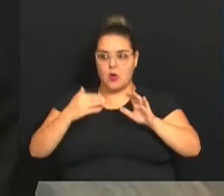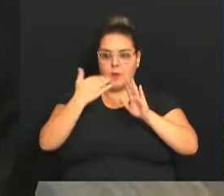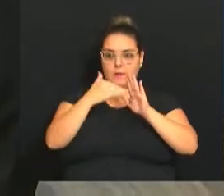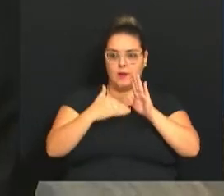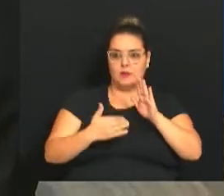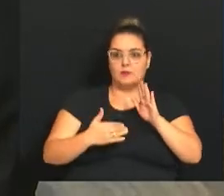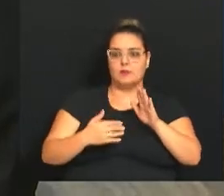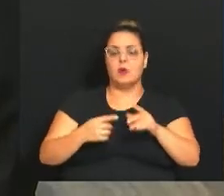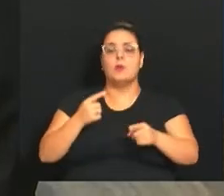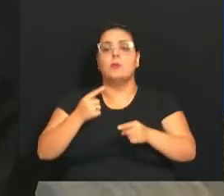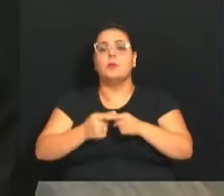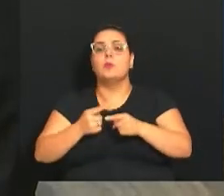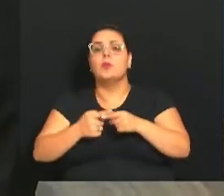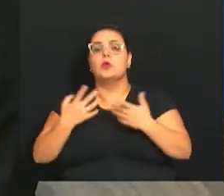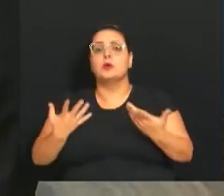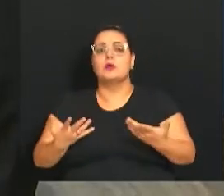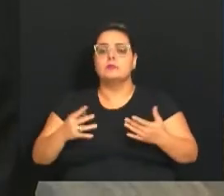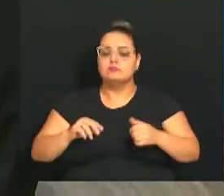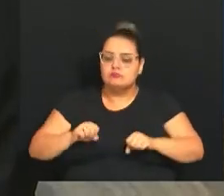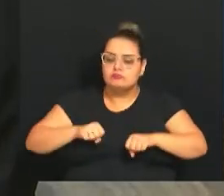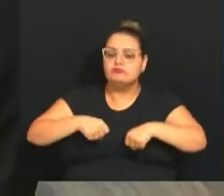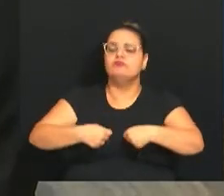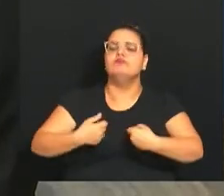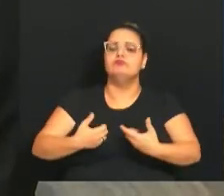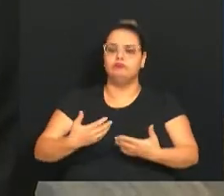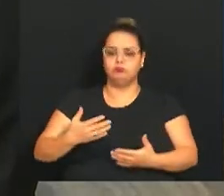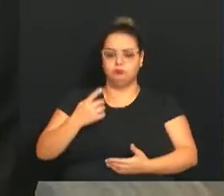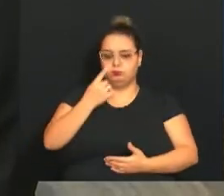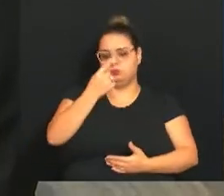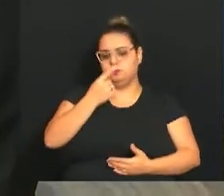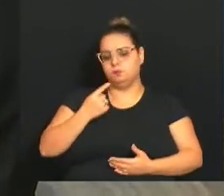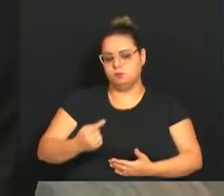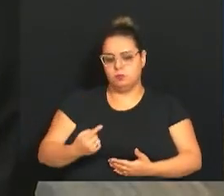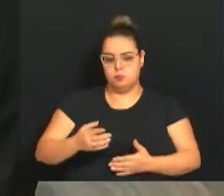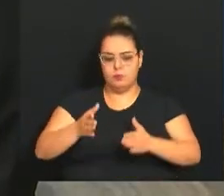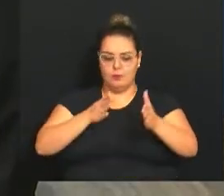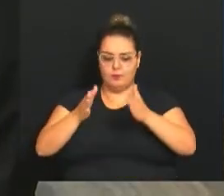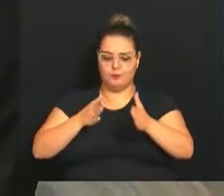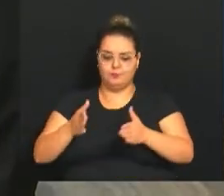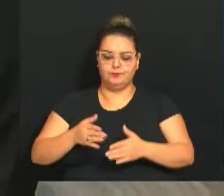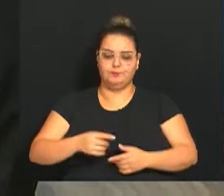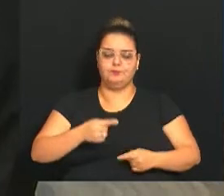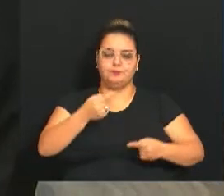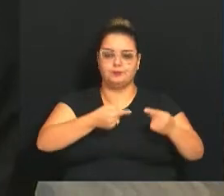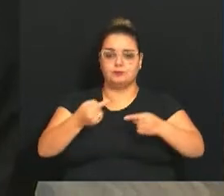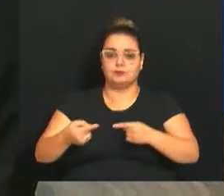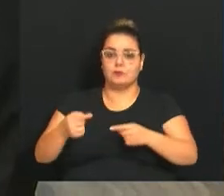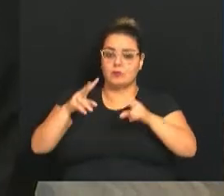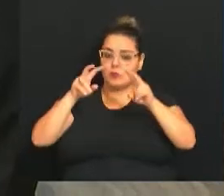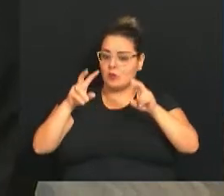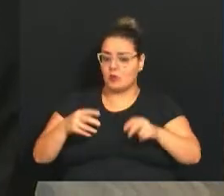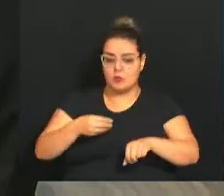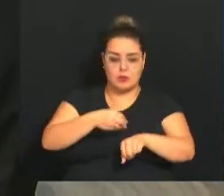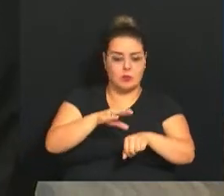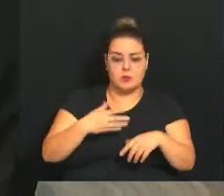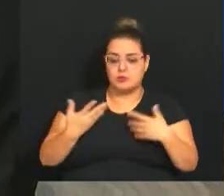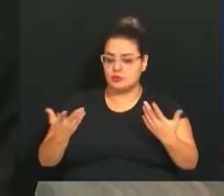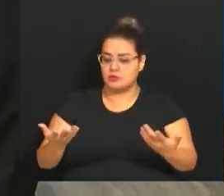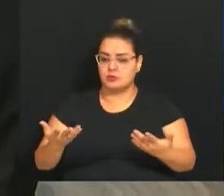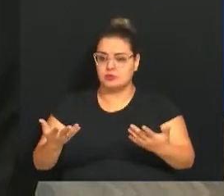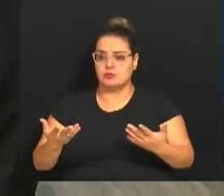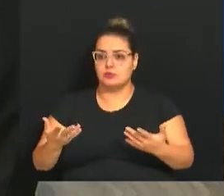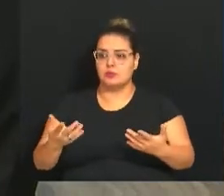por que se empenhar tanto em cada hora discutir um tema com um projeto ou uma indicação que pega